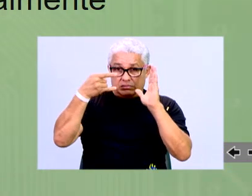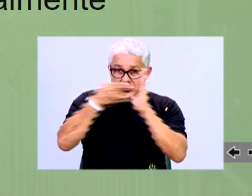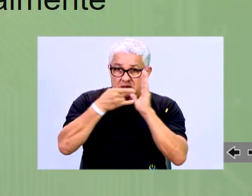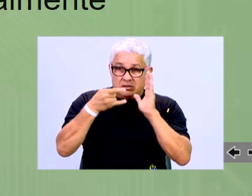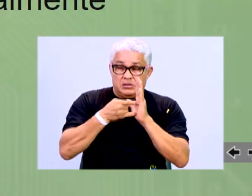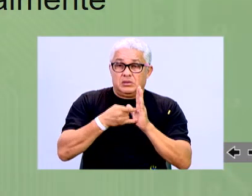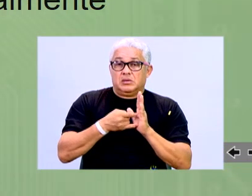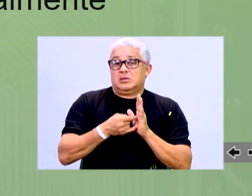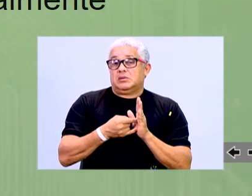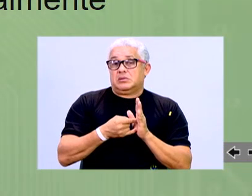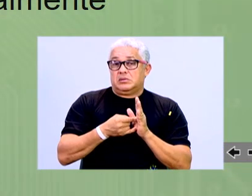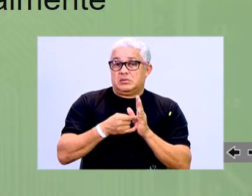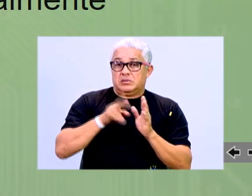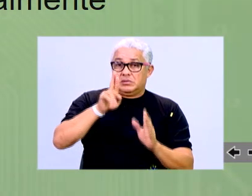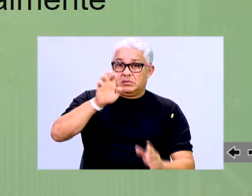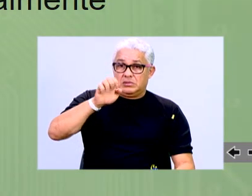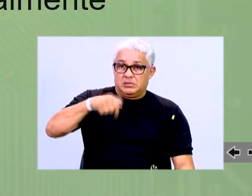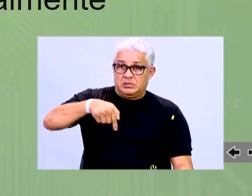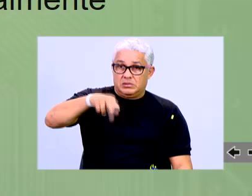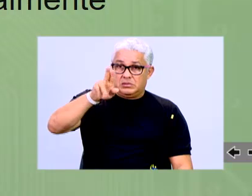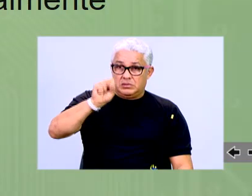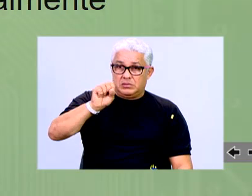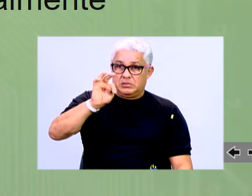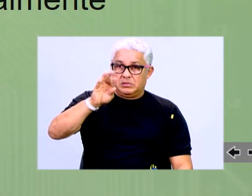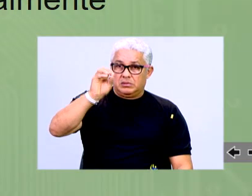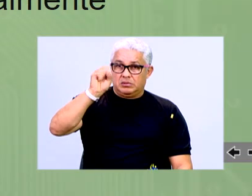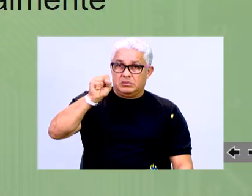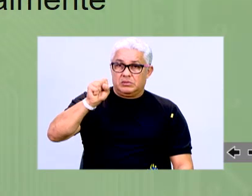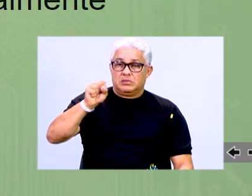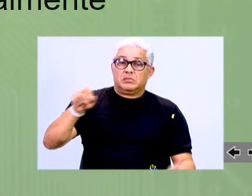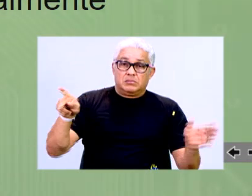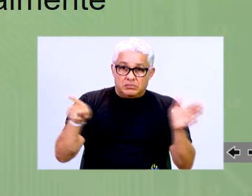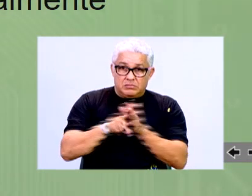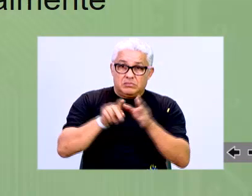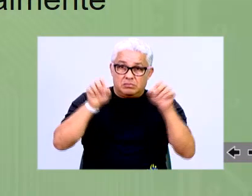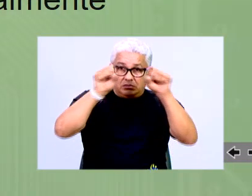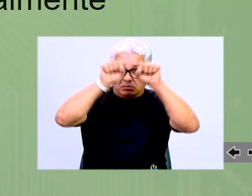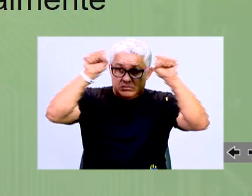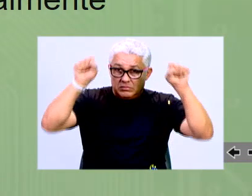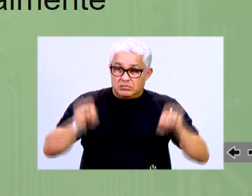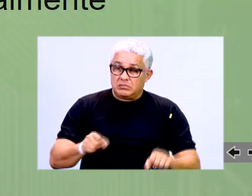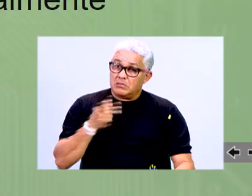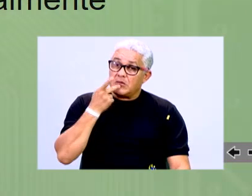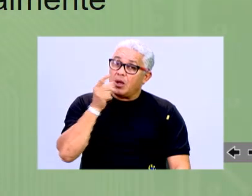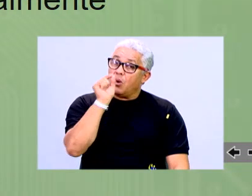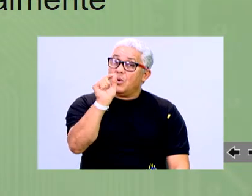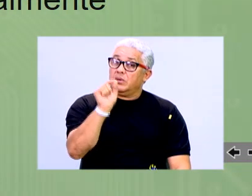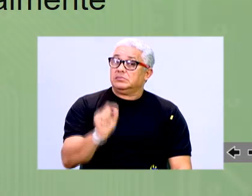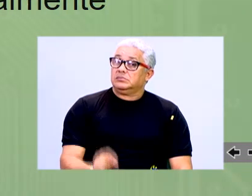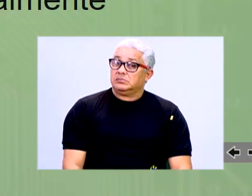de requisito do sistema, não estamos falando só de